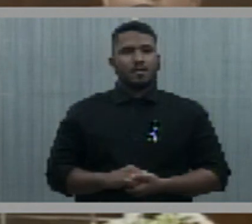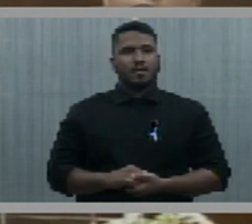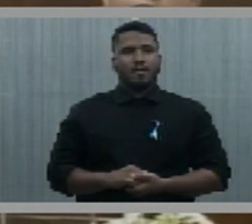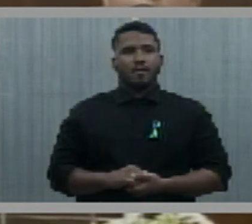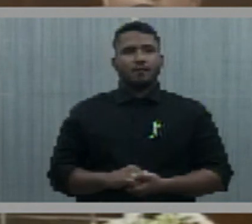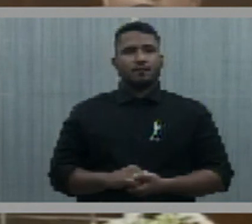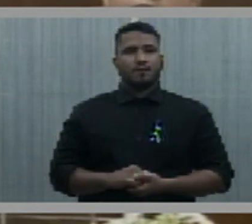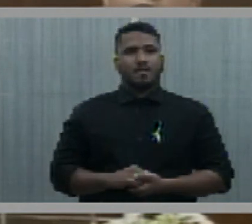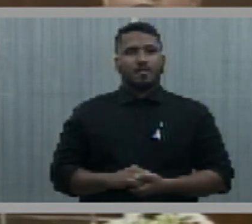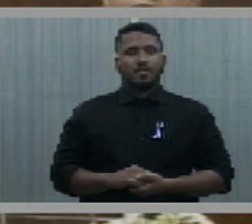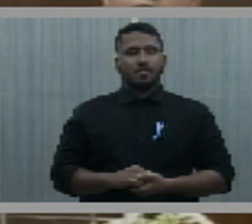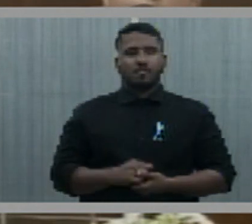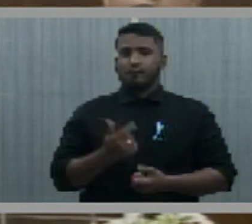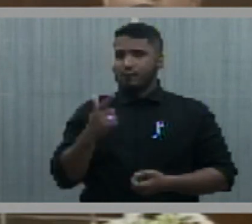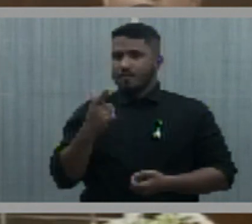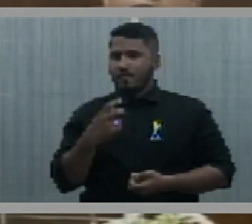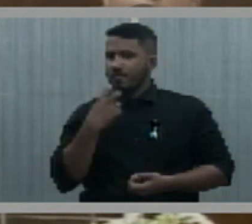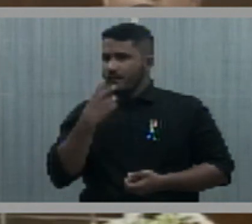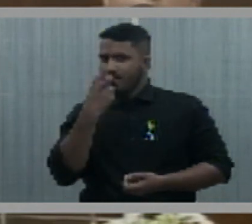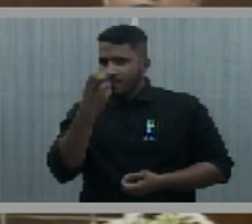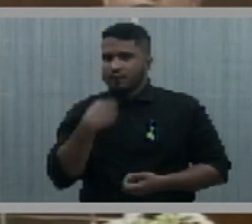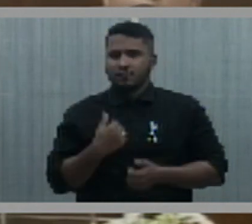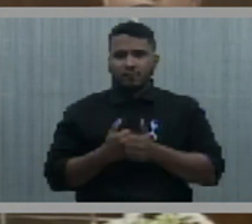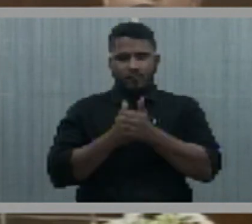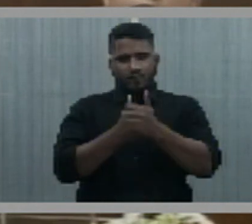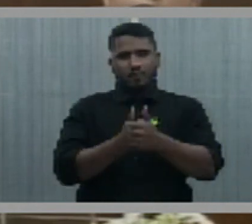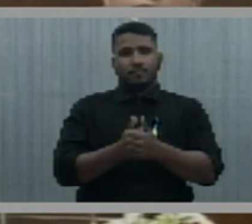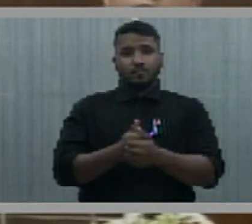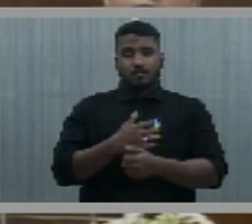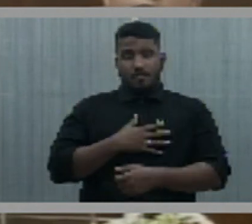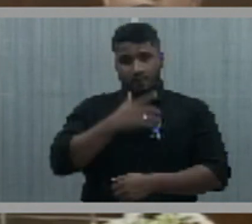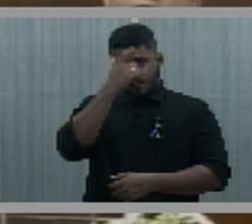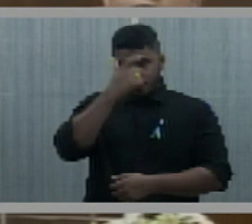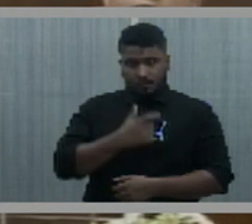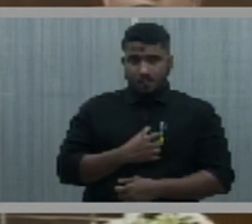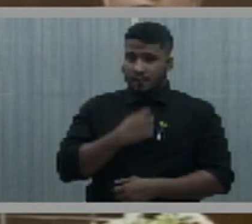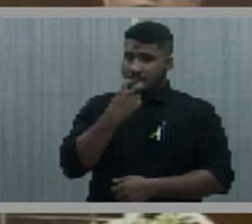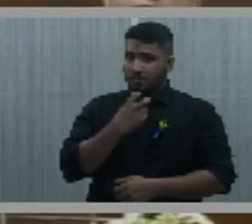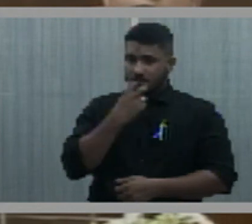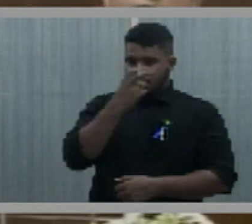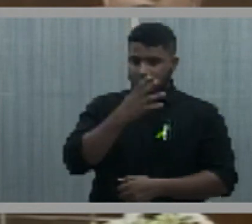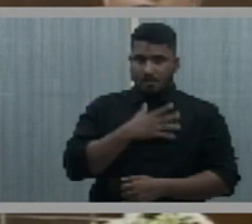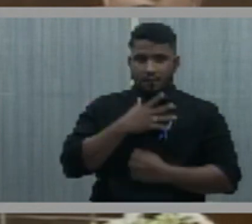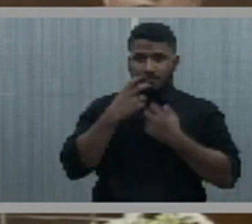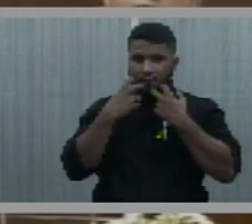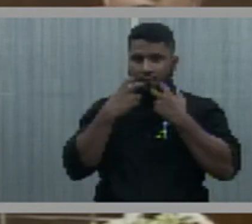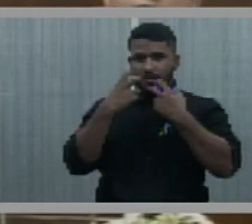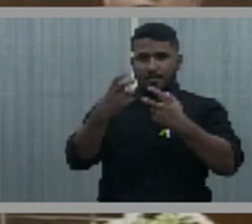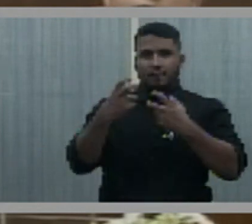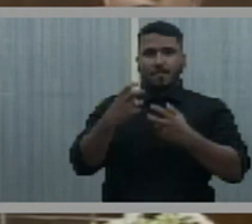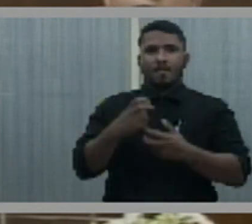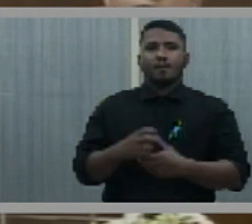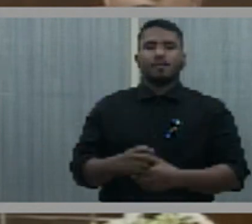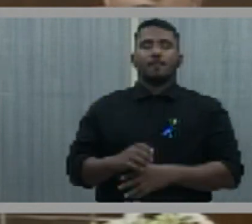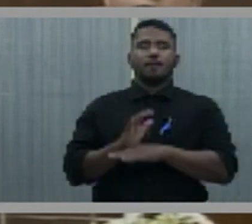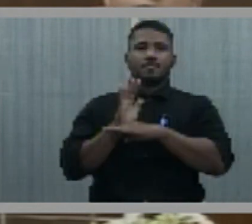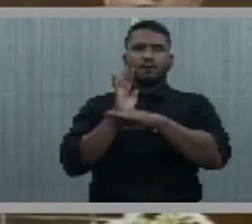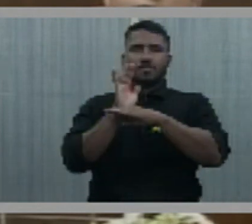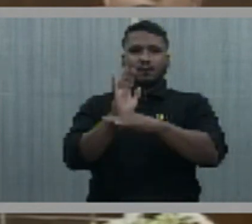que não têm voz e nem vez, para fazer de minha voz e meu grito um grito de